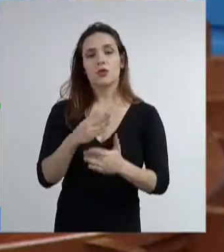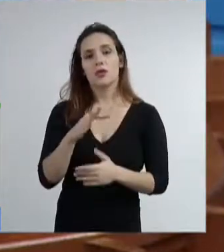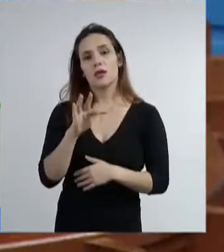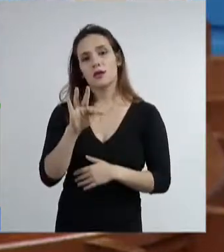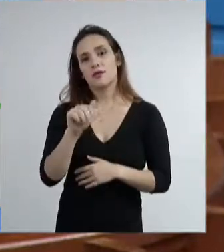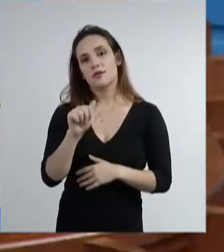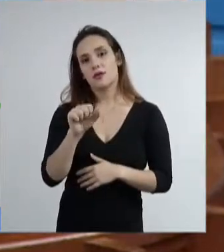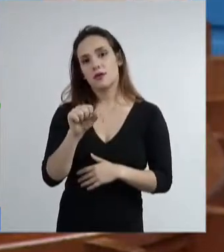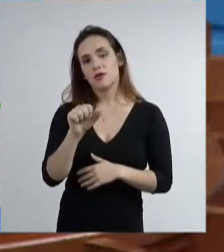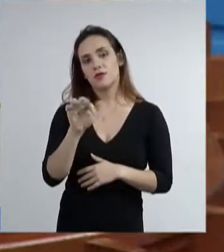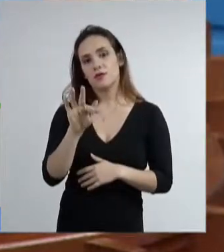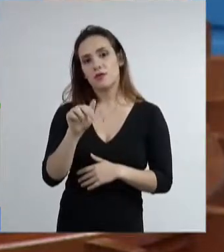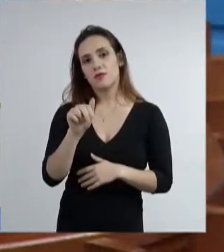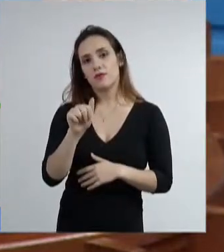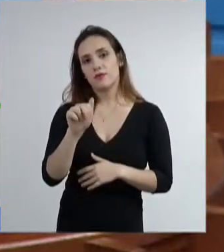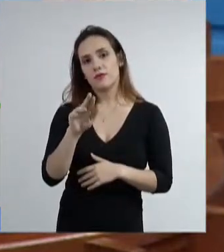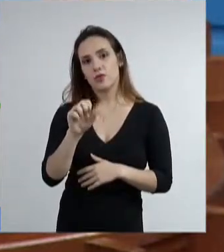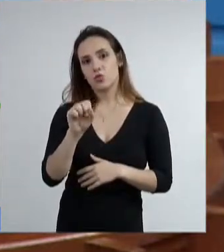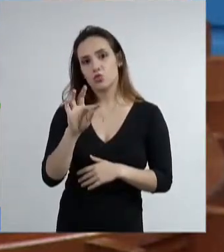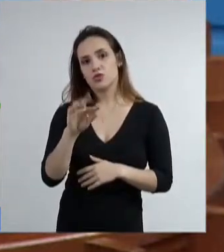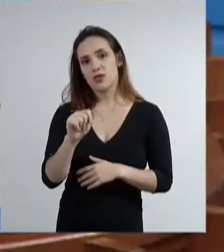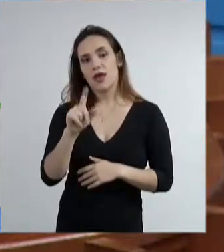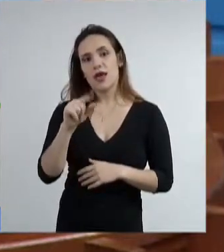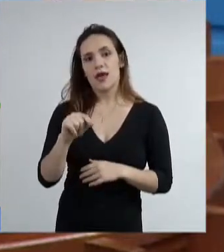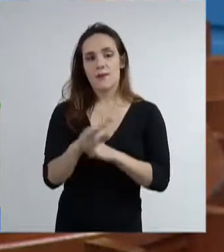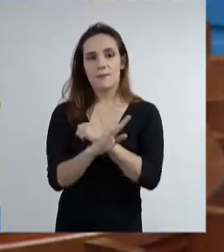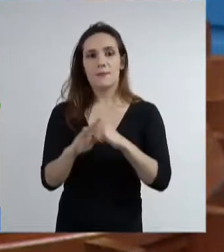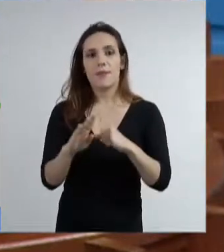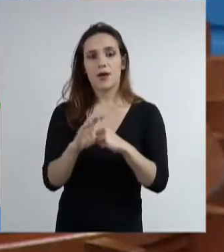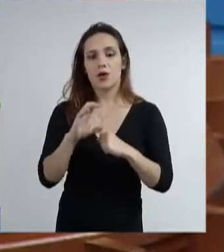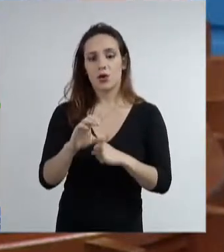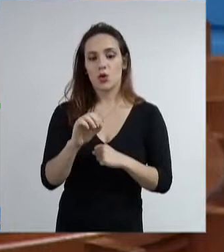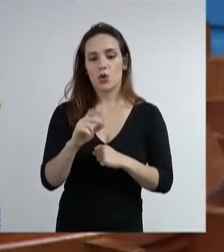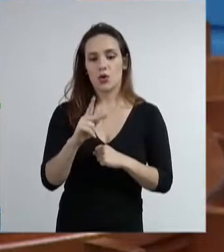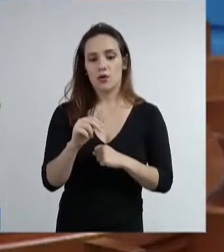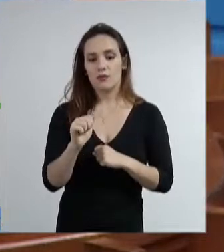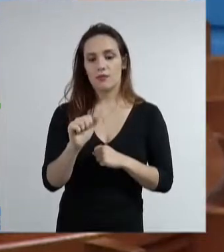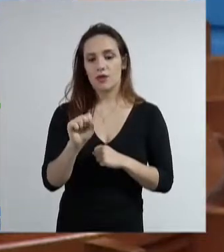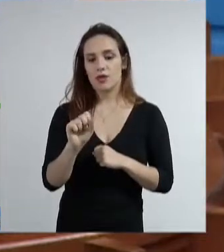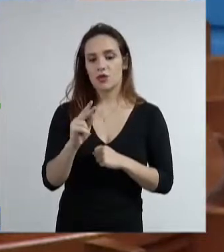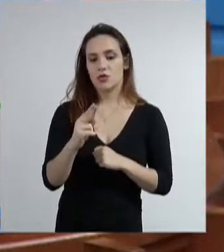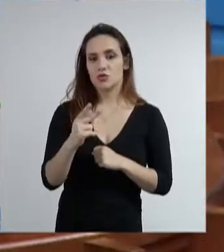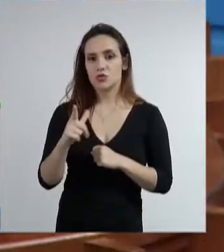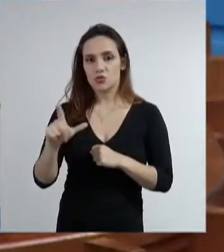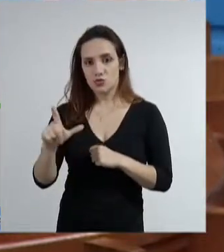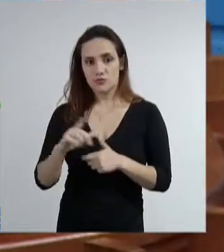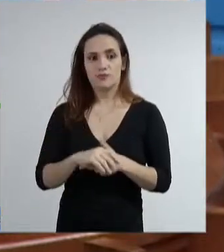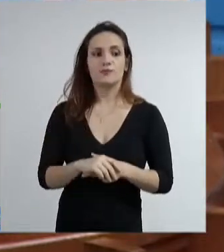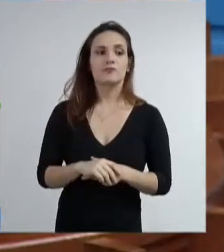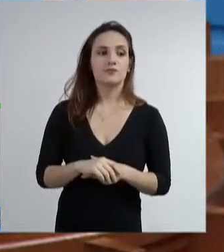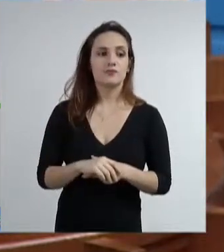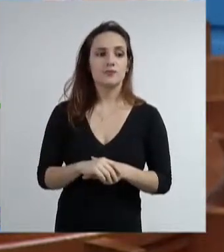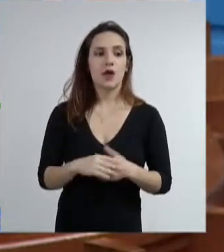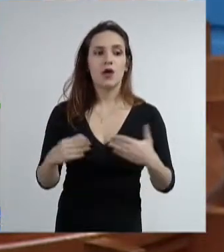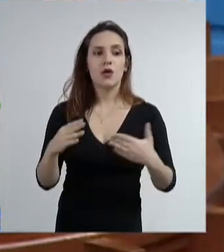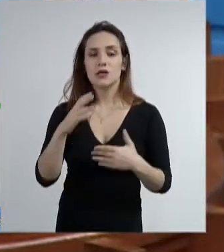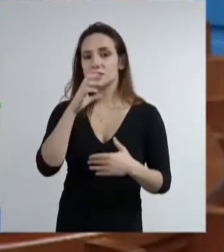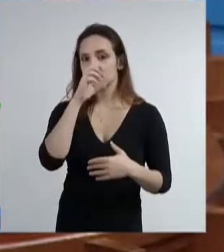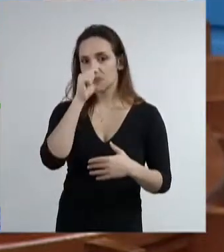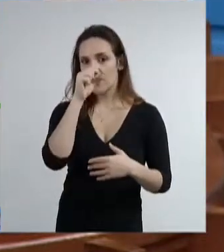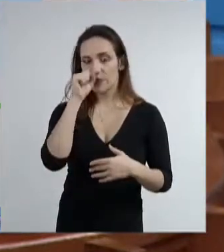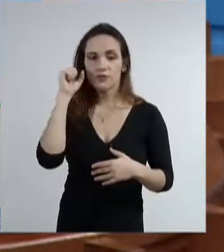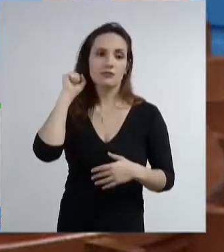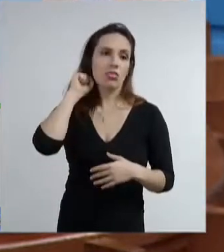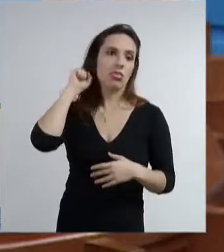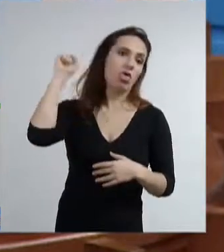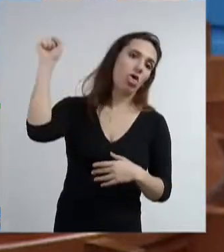Garcia Bueno, do bairro Copa Sul, aqui em Campo Grande, enforcou-se no último sábado. Na